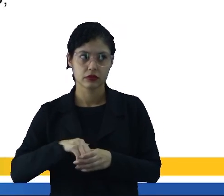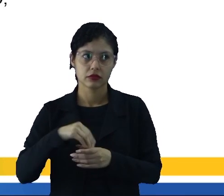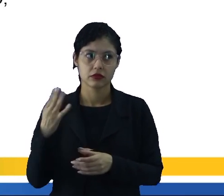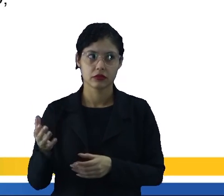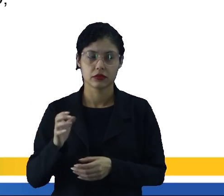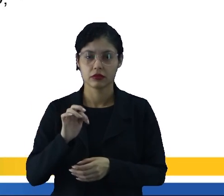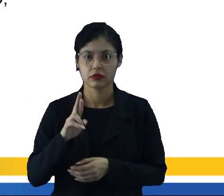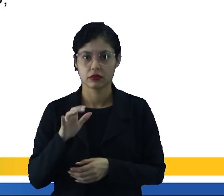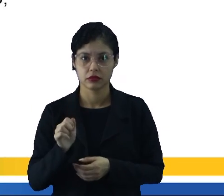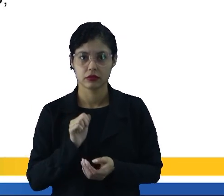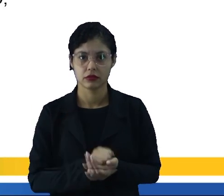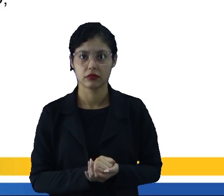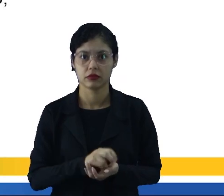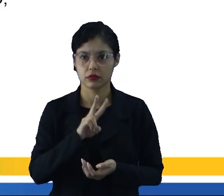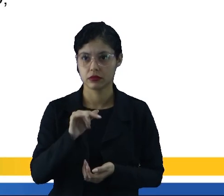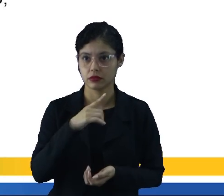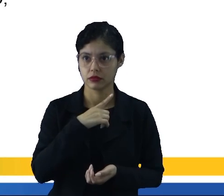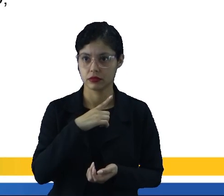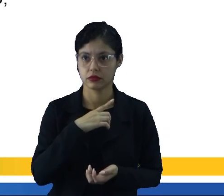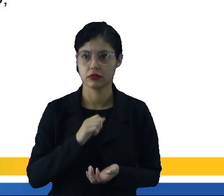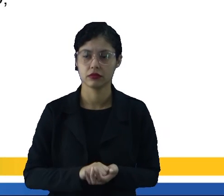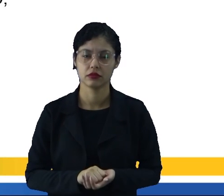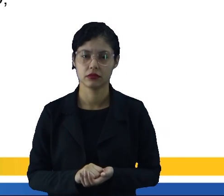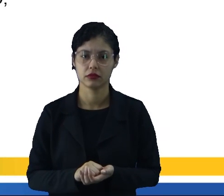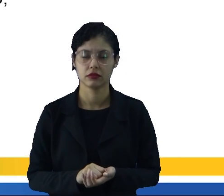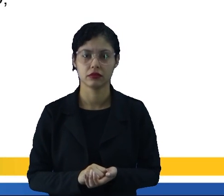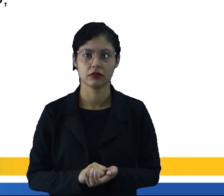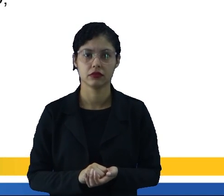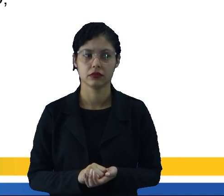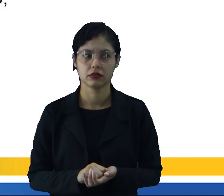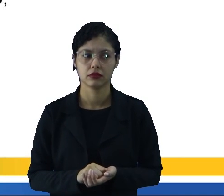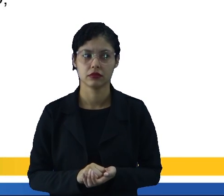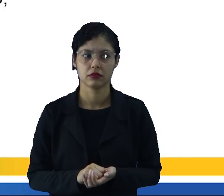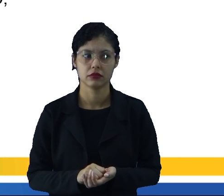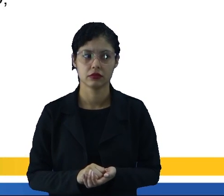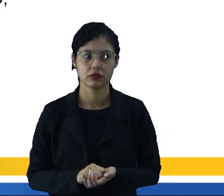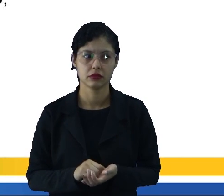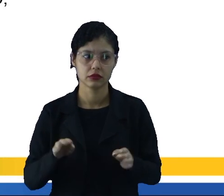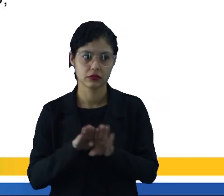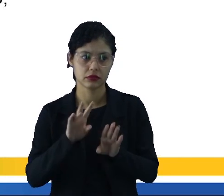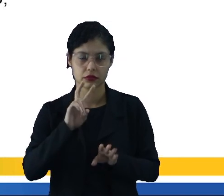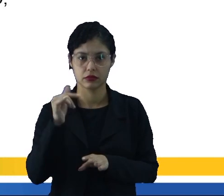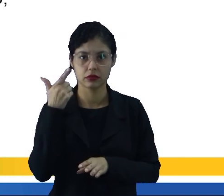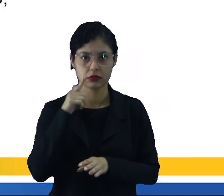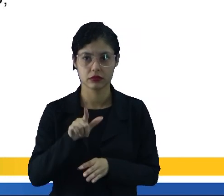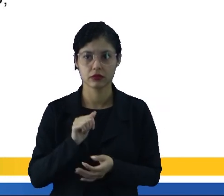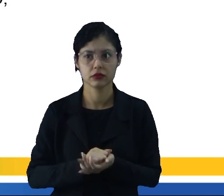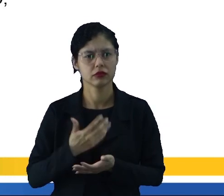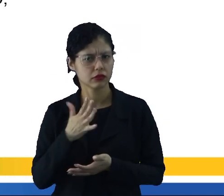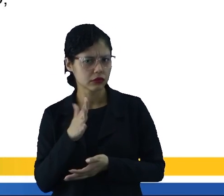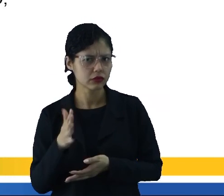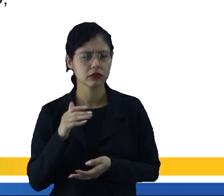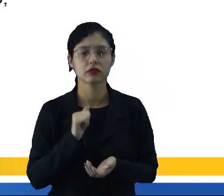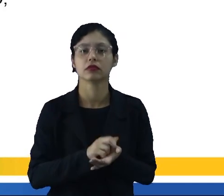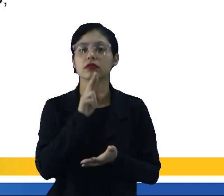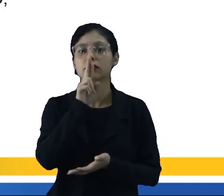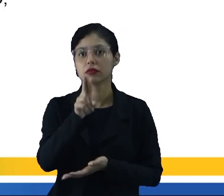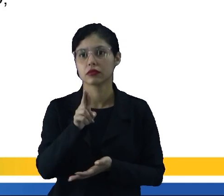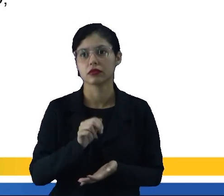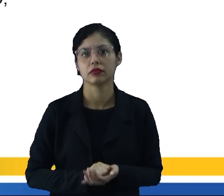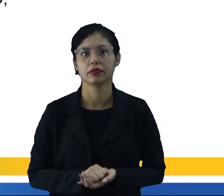a parte externa que você vai cobrir Tá ok então dessa maneira você vai conseguir ter noção dos